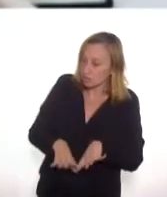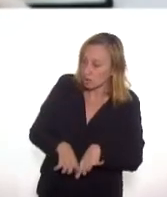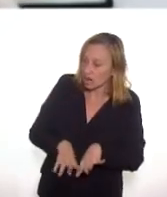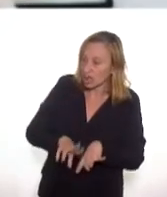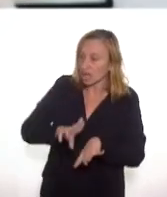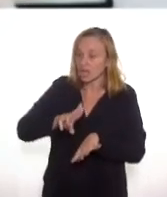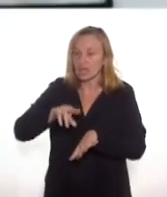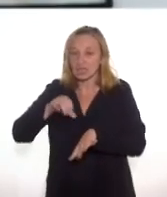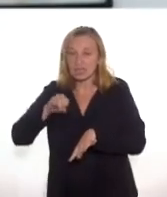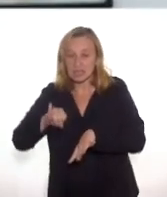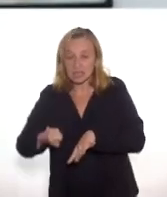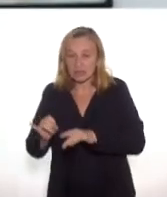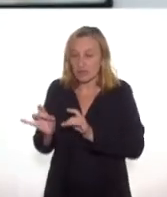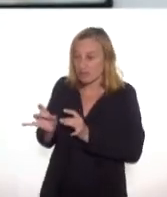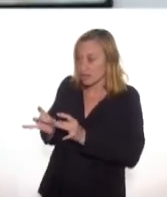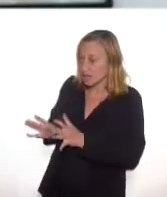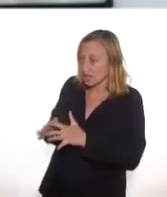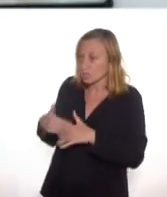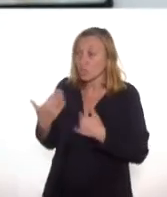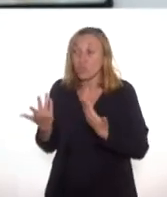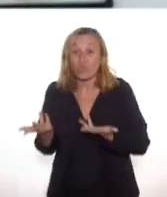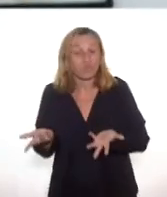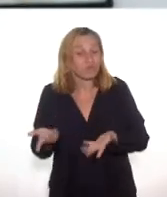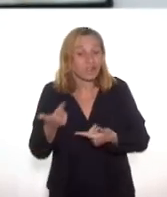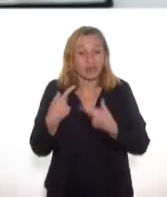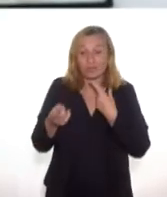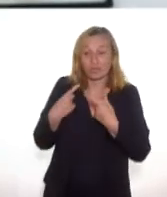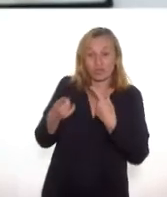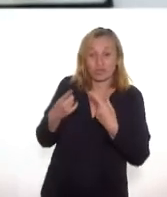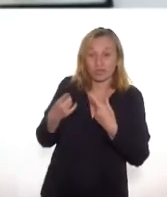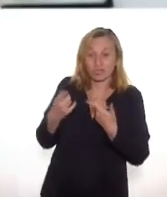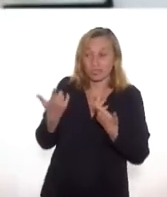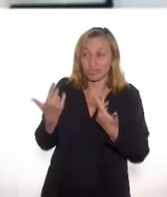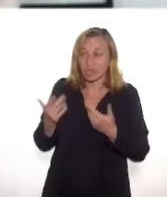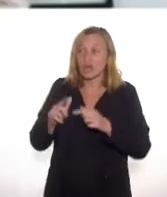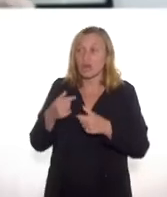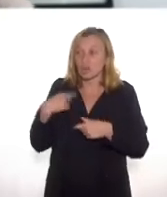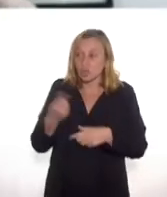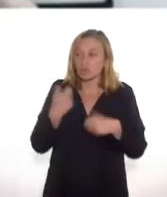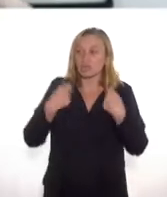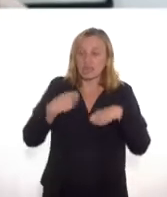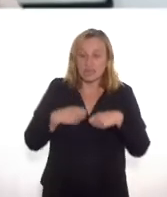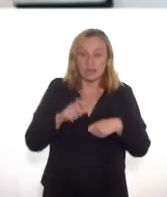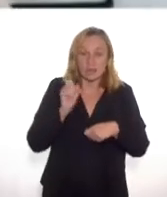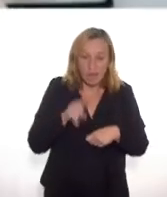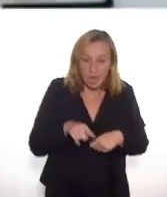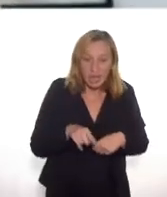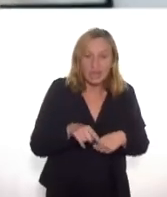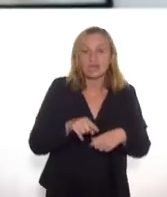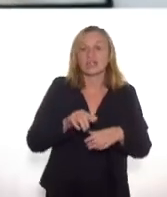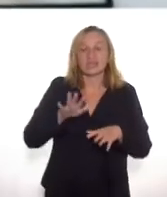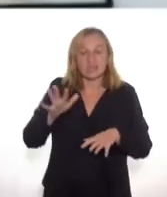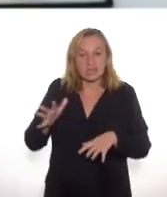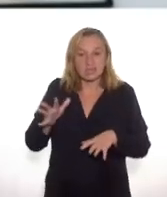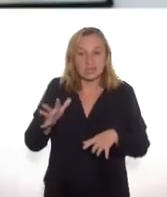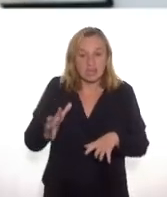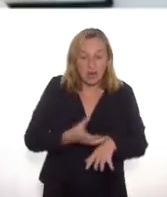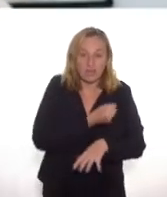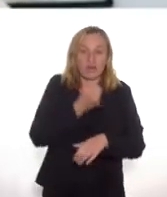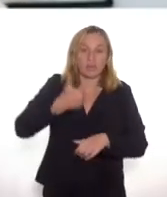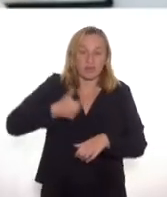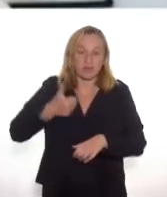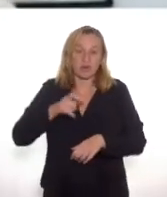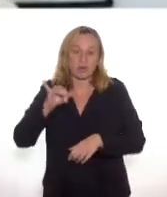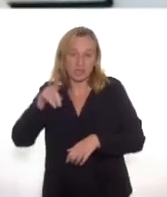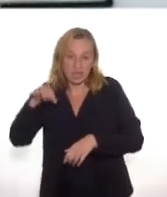fazer dinheiro com aquilo que a universidade precisa, é uma discussão secundária. Eu acho que a gente precisa salvar o Canecão primeiro, e Vossa Excelência foi muito